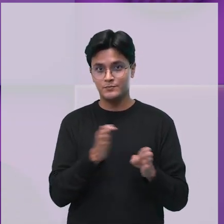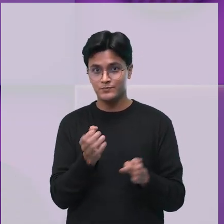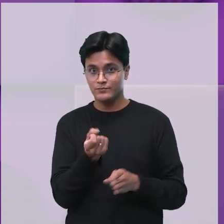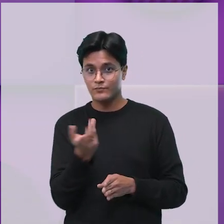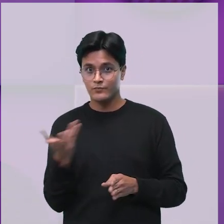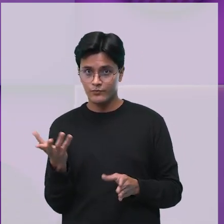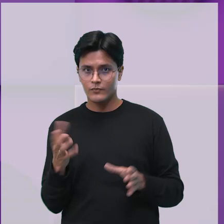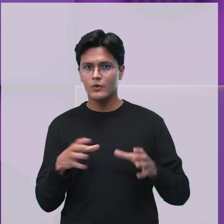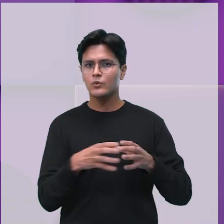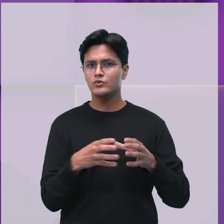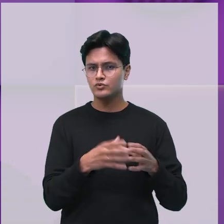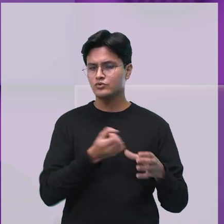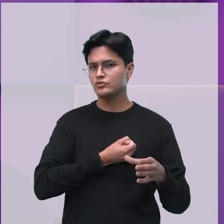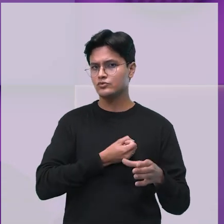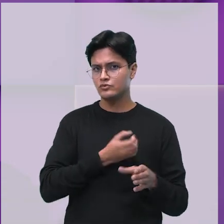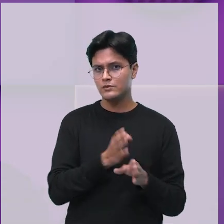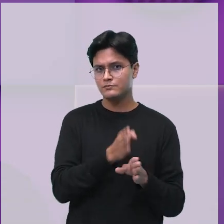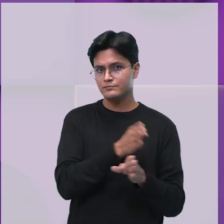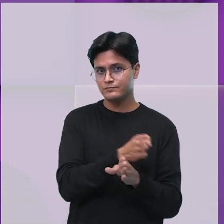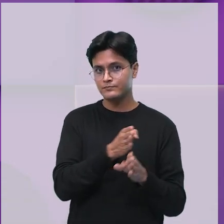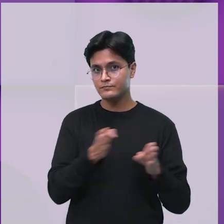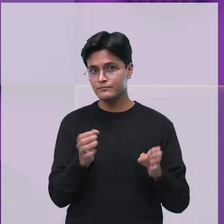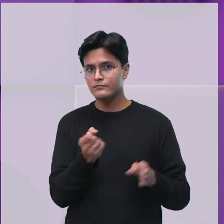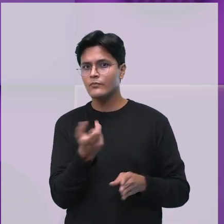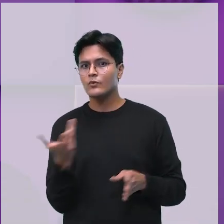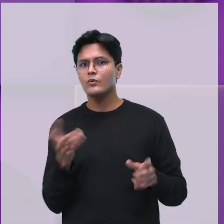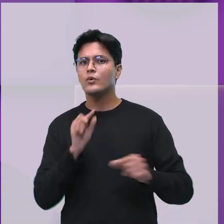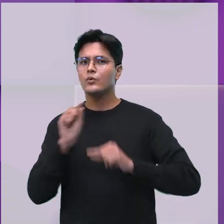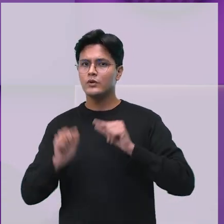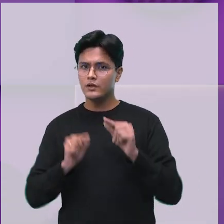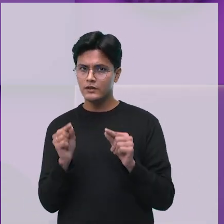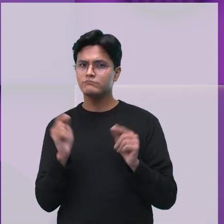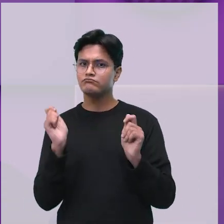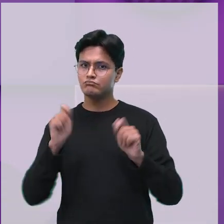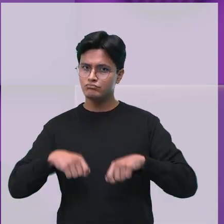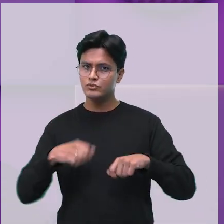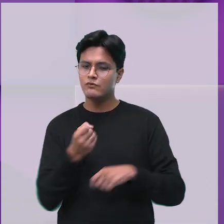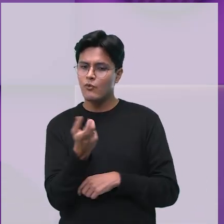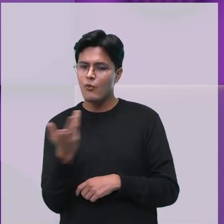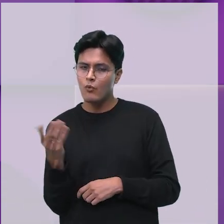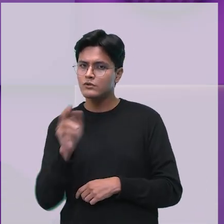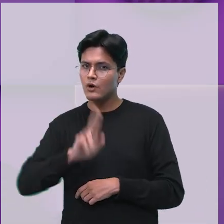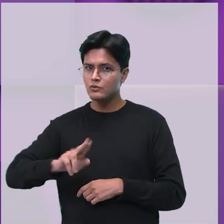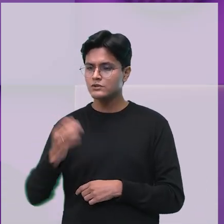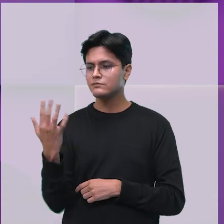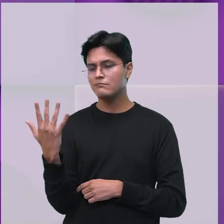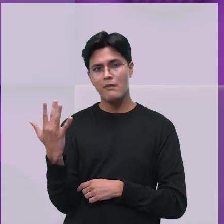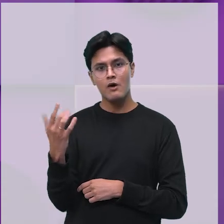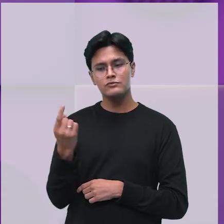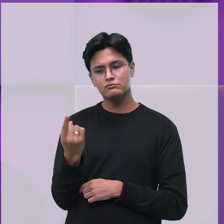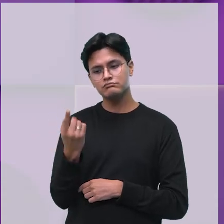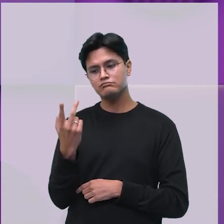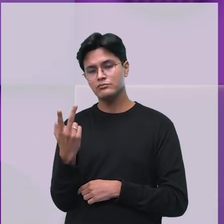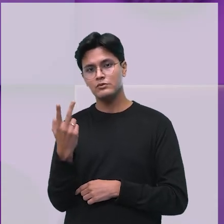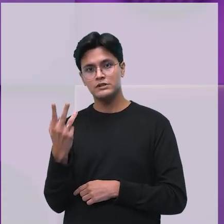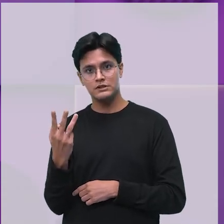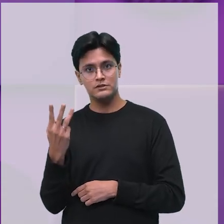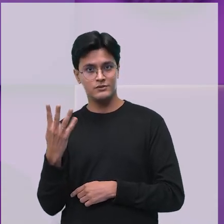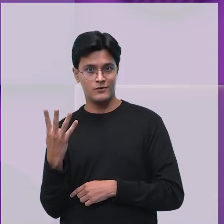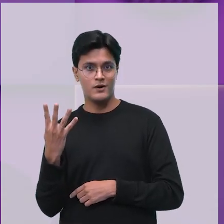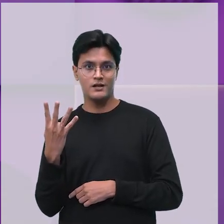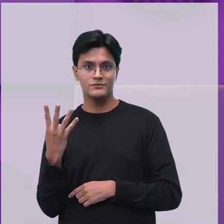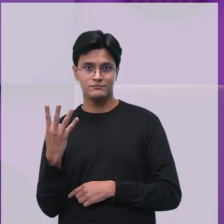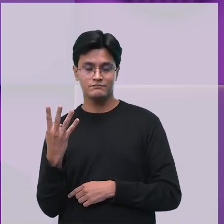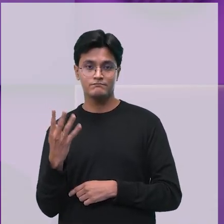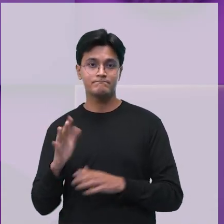são os números naturais os números naturais são aqueles que a gente consegue contar nos dedos das mãos né 1 2 3